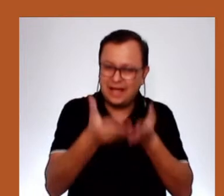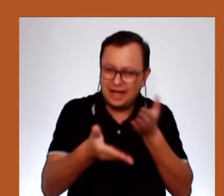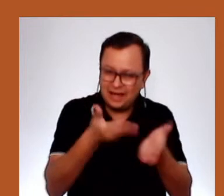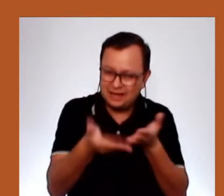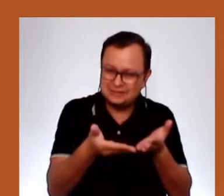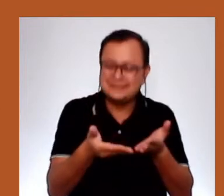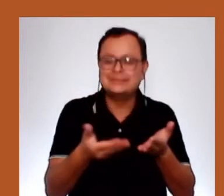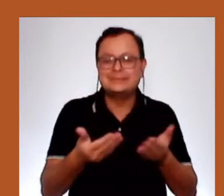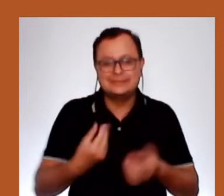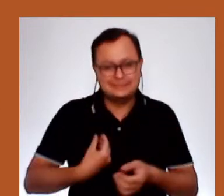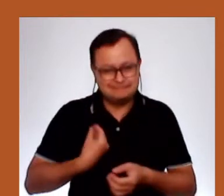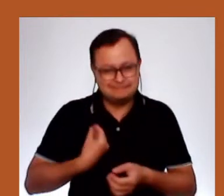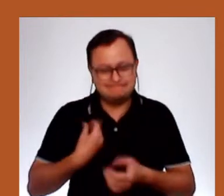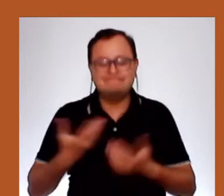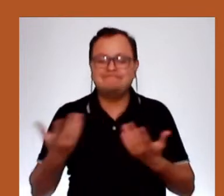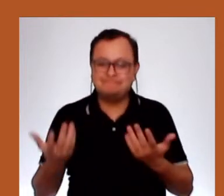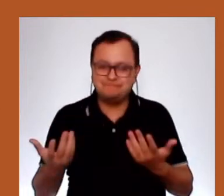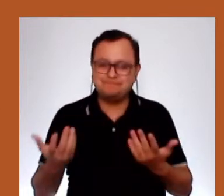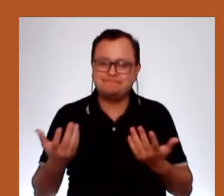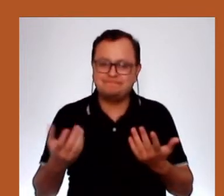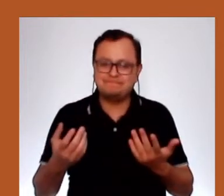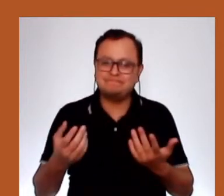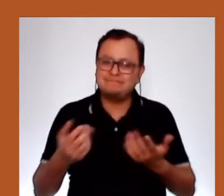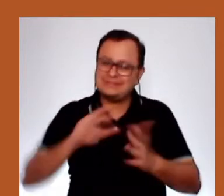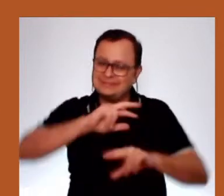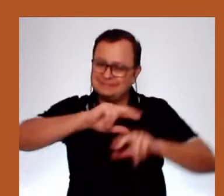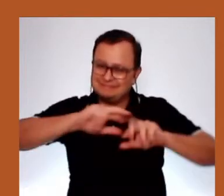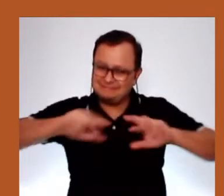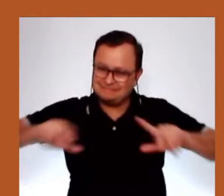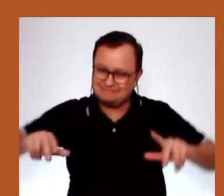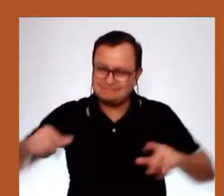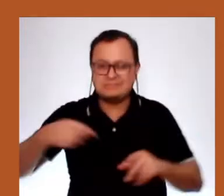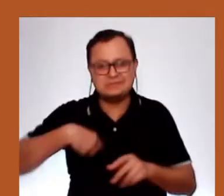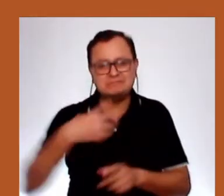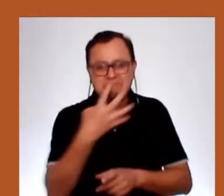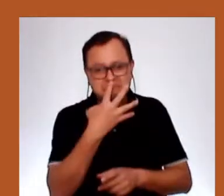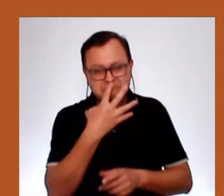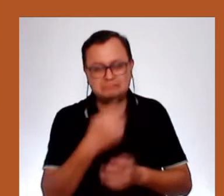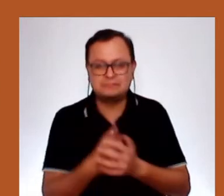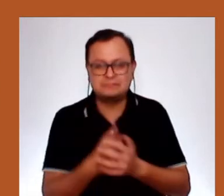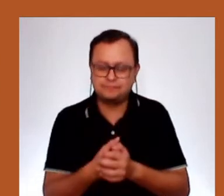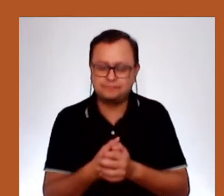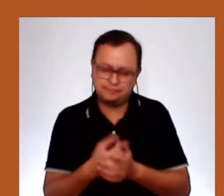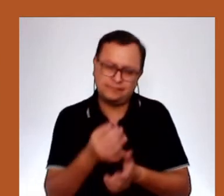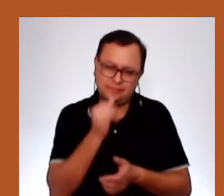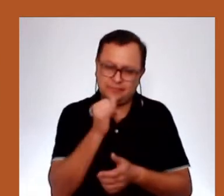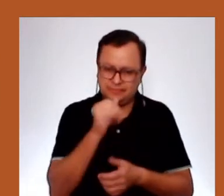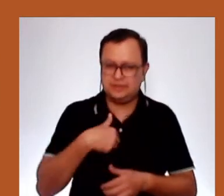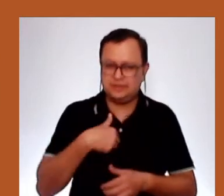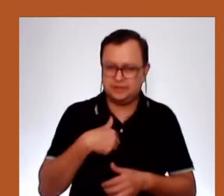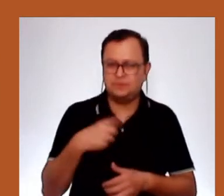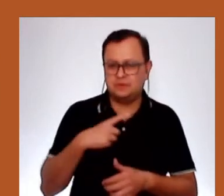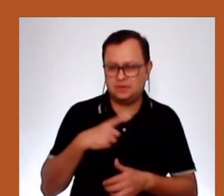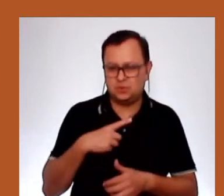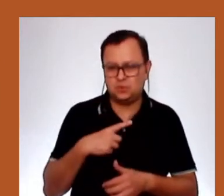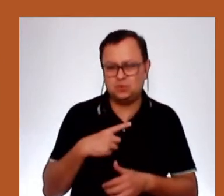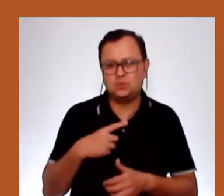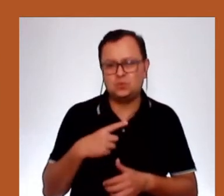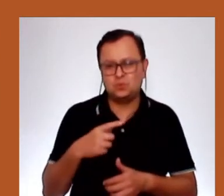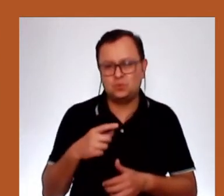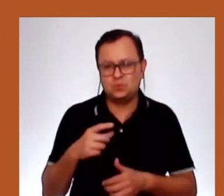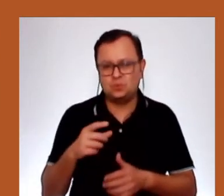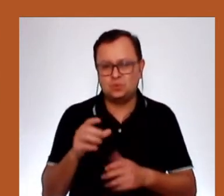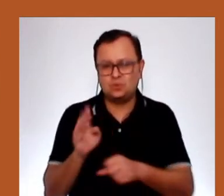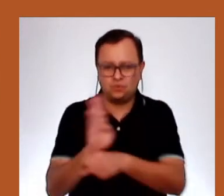realmente é muito diverso, né? Eu tenho Eu tenho os meus xodós também dentro do filme. Tem